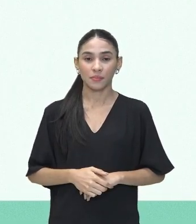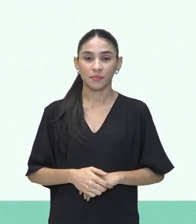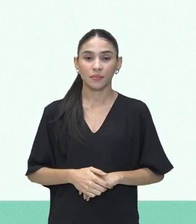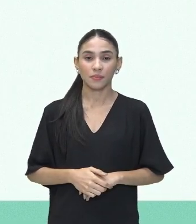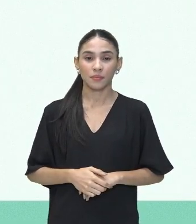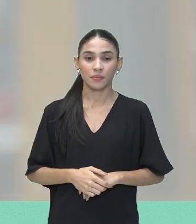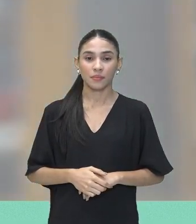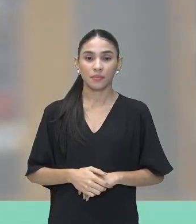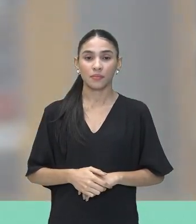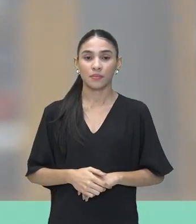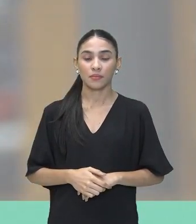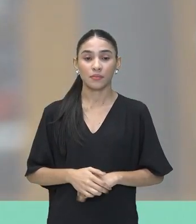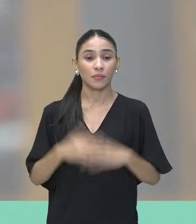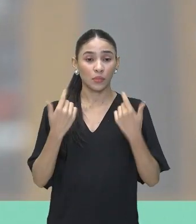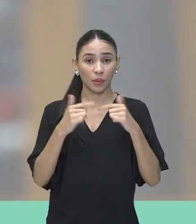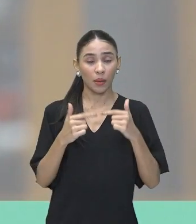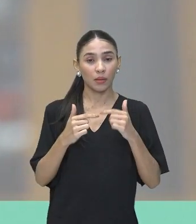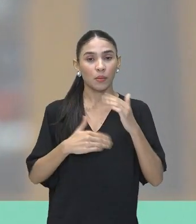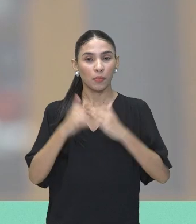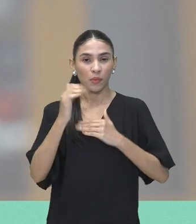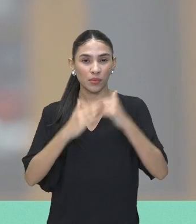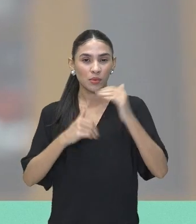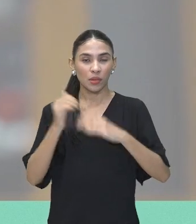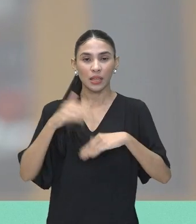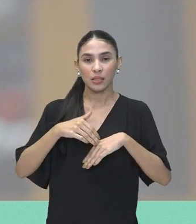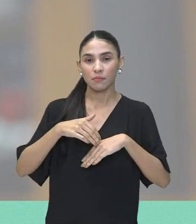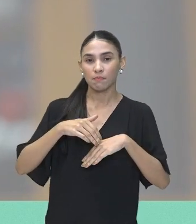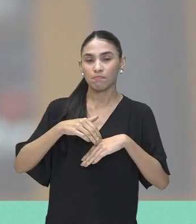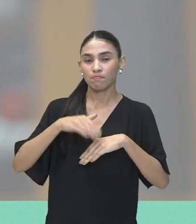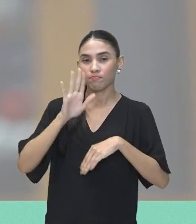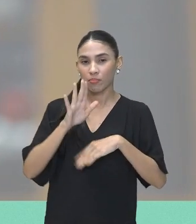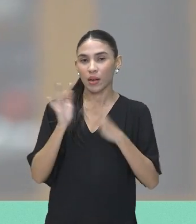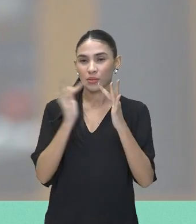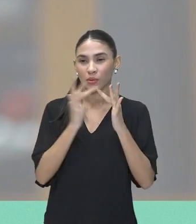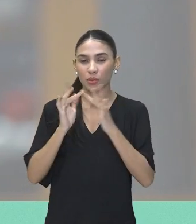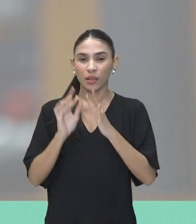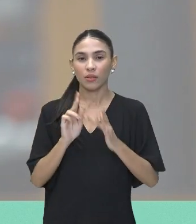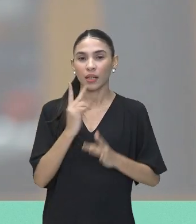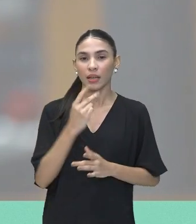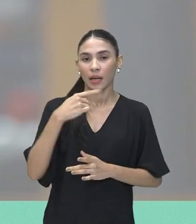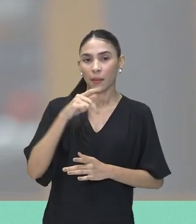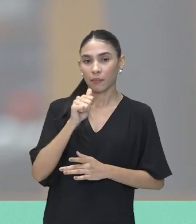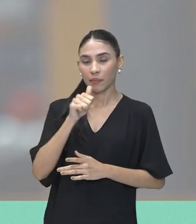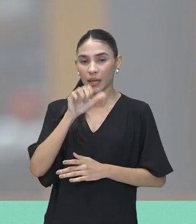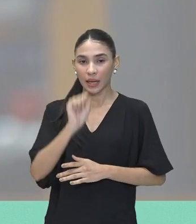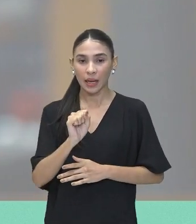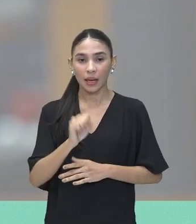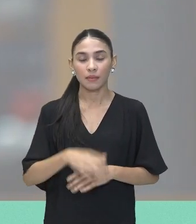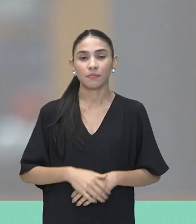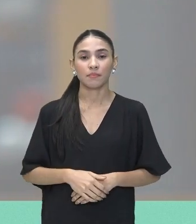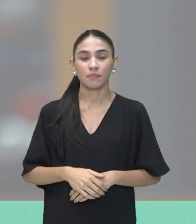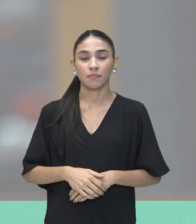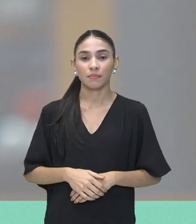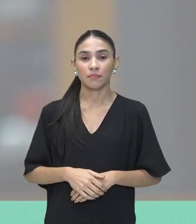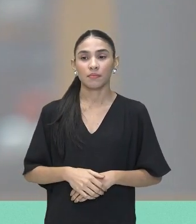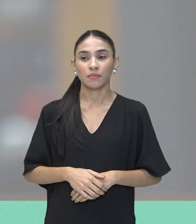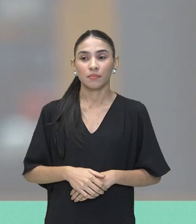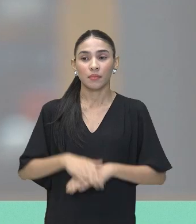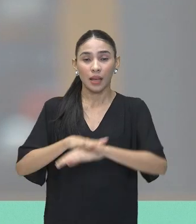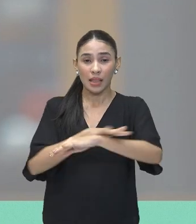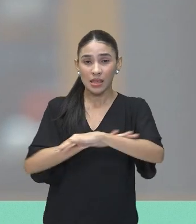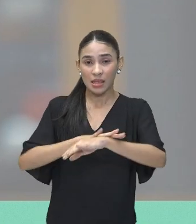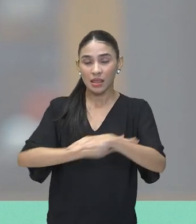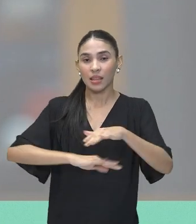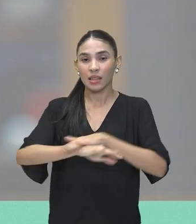No trabalho, os profissionais mais expostos a HPA, por via dérmica principalmente, são aqueles